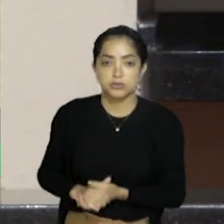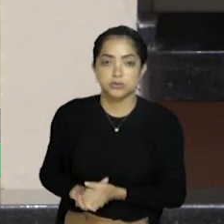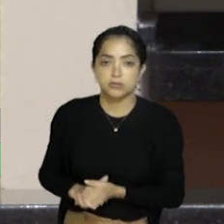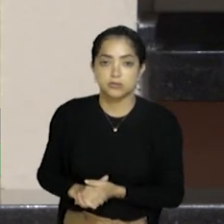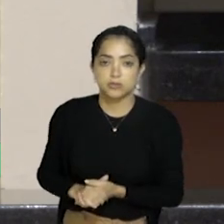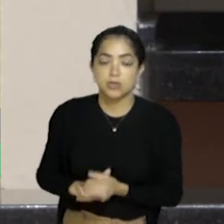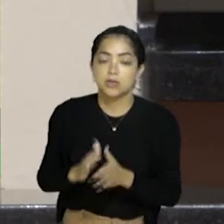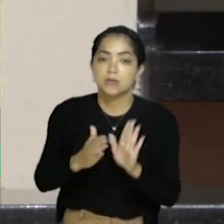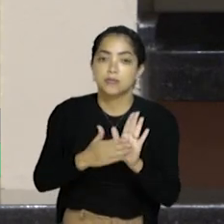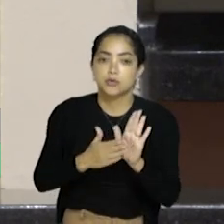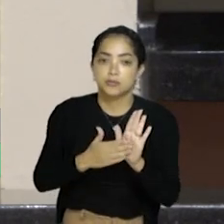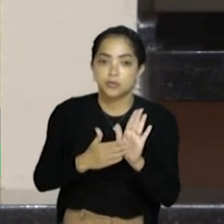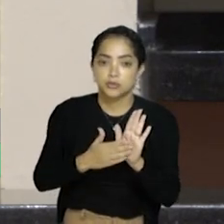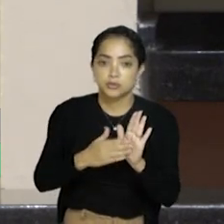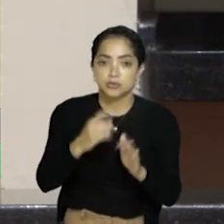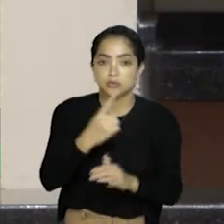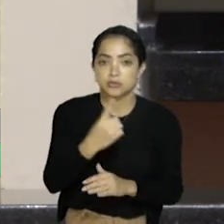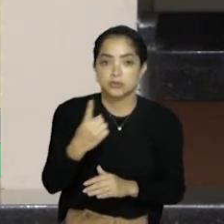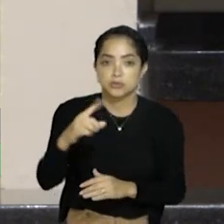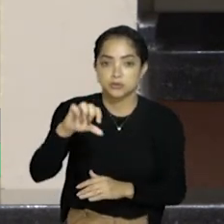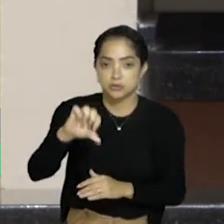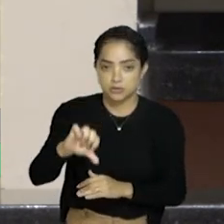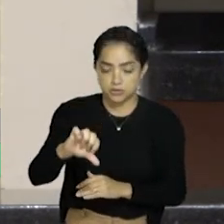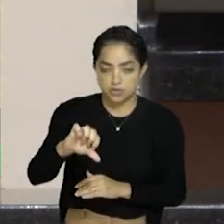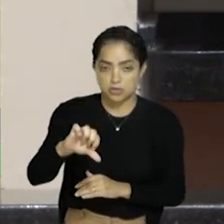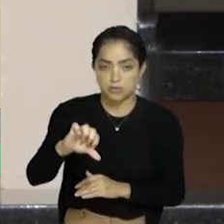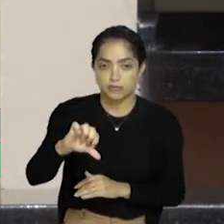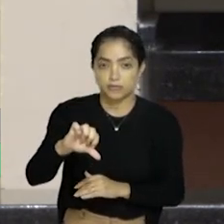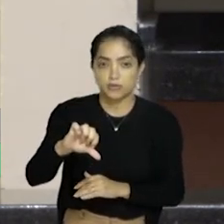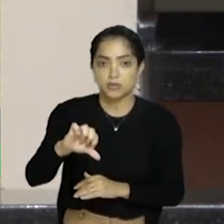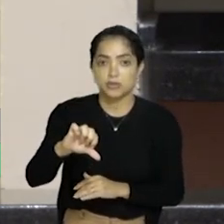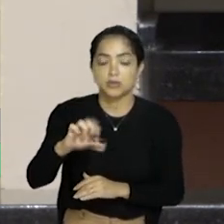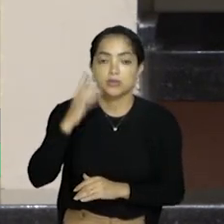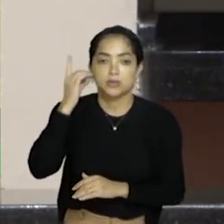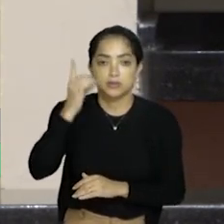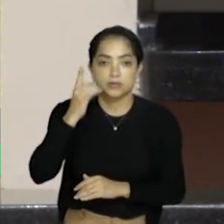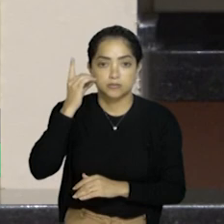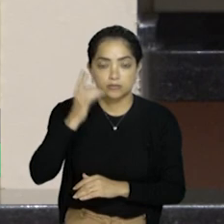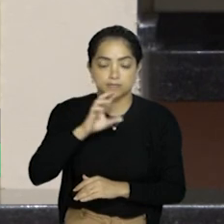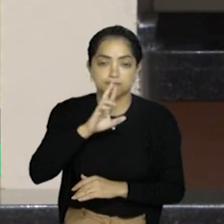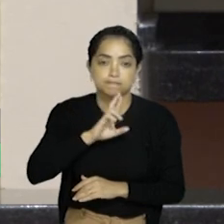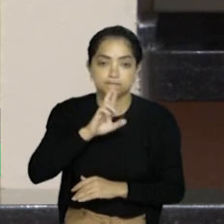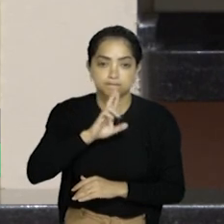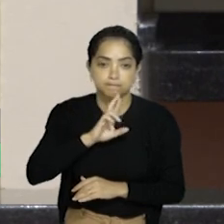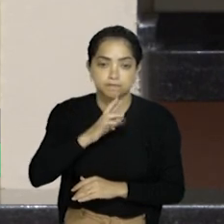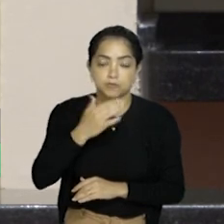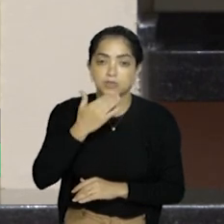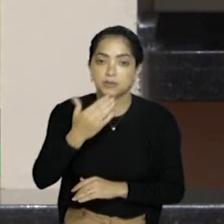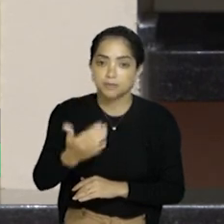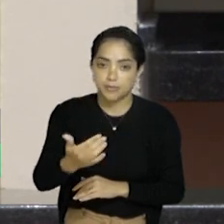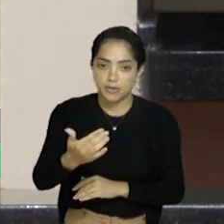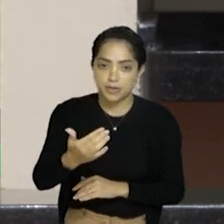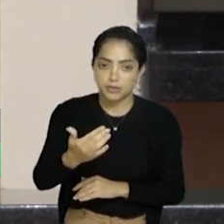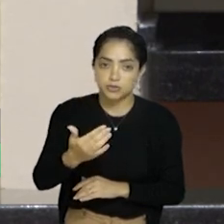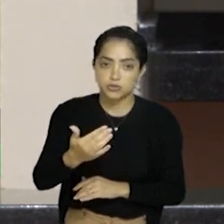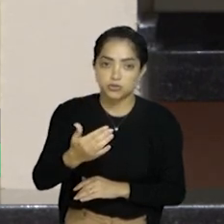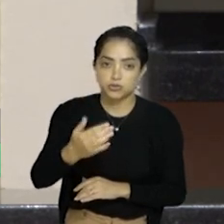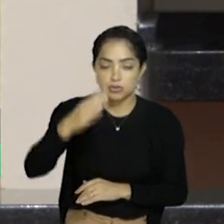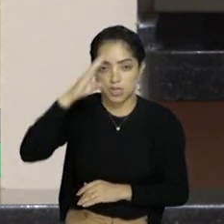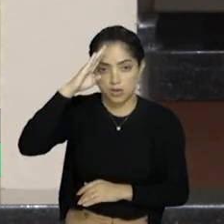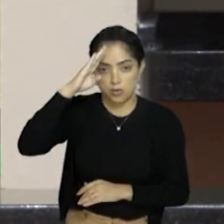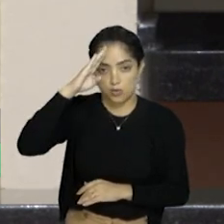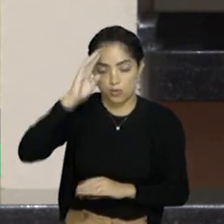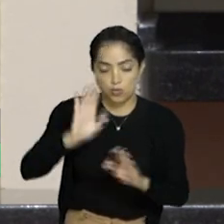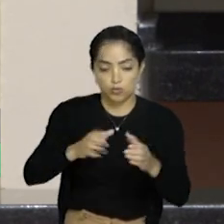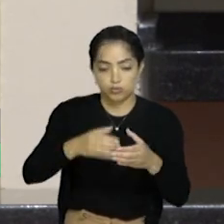proposição 119 Deputado Rodrigo Minoto solicitando ao Comandante Geraldo